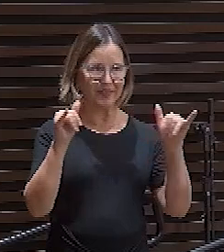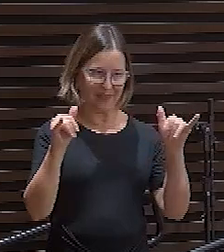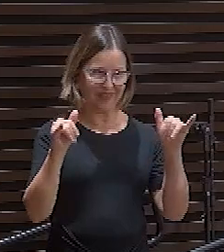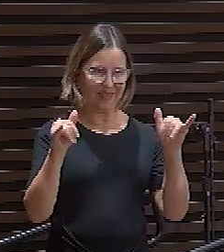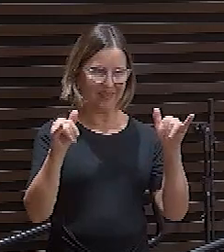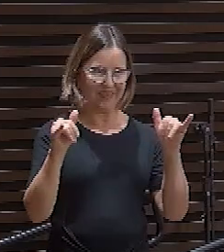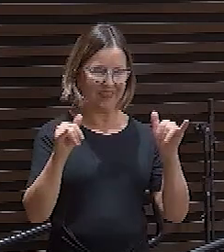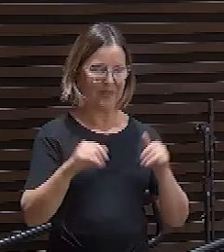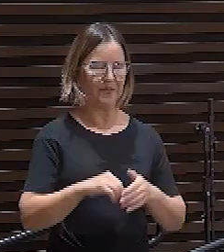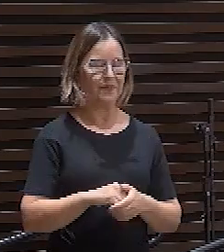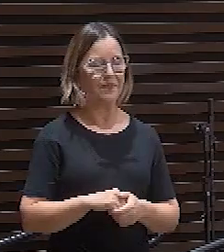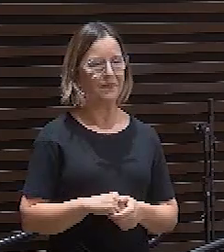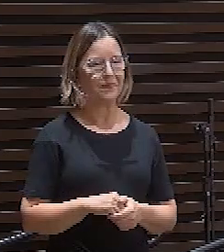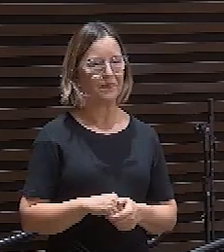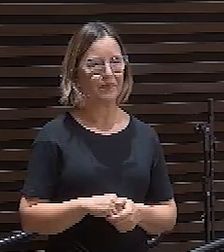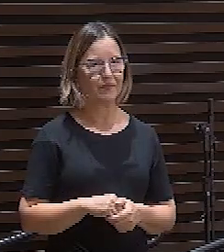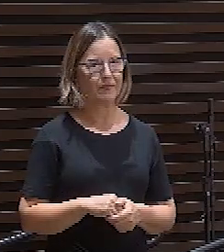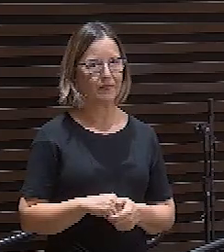aqui.